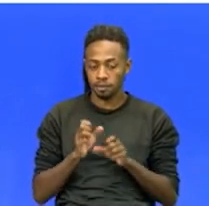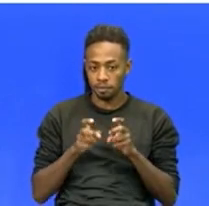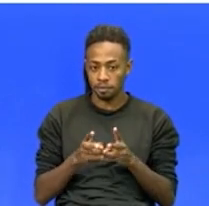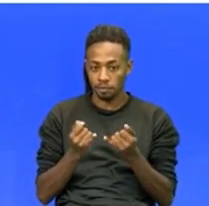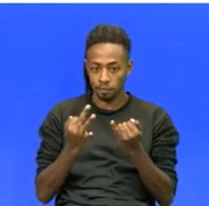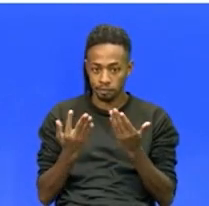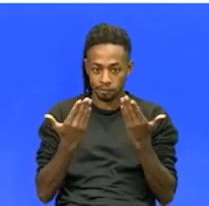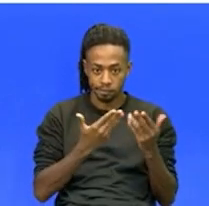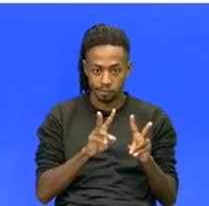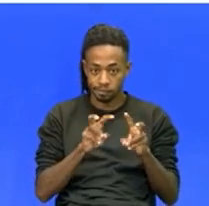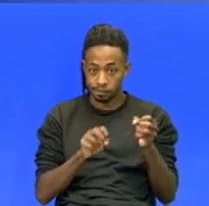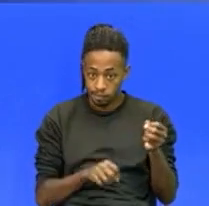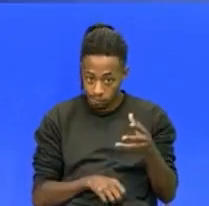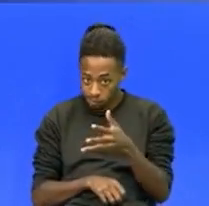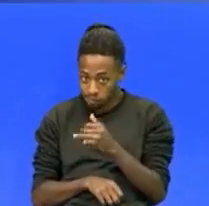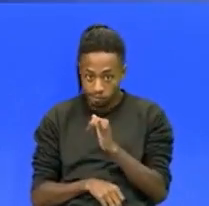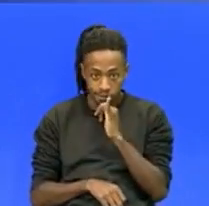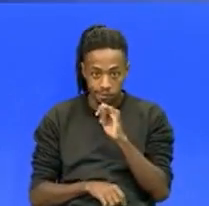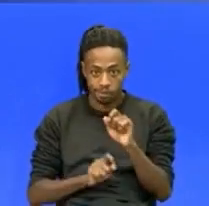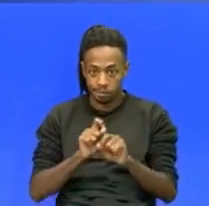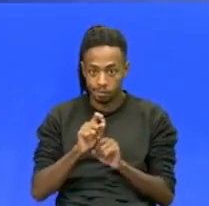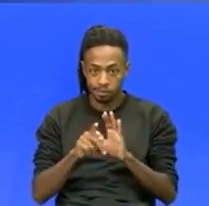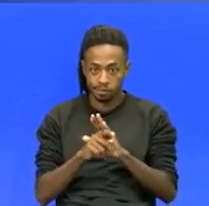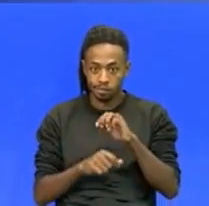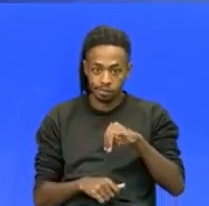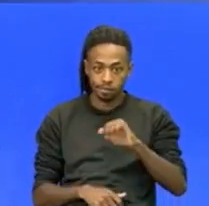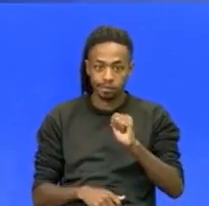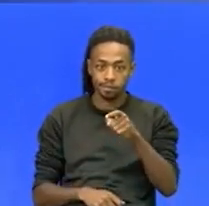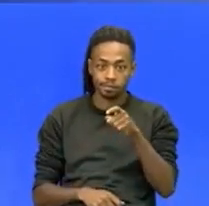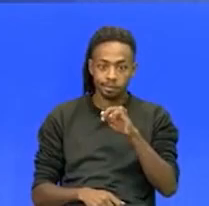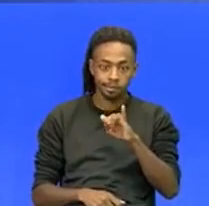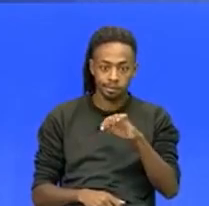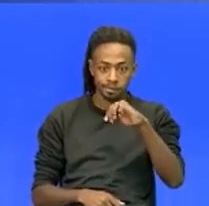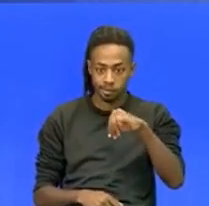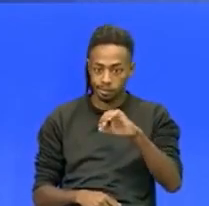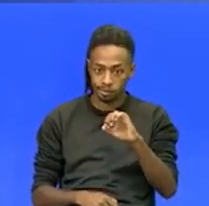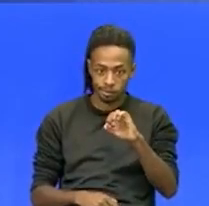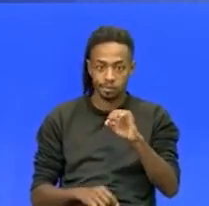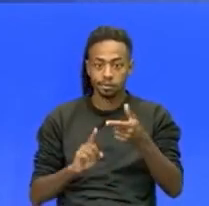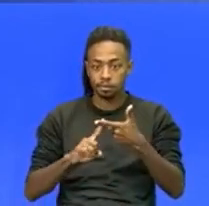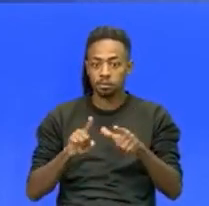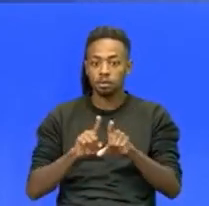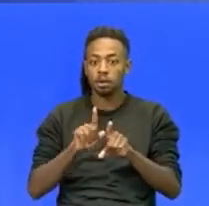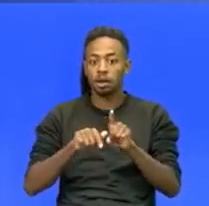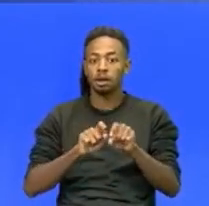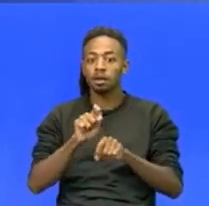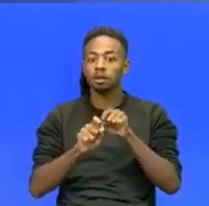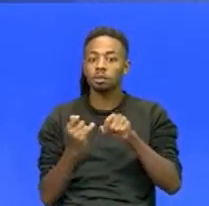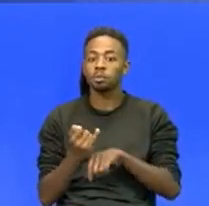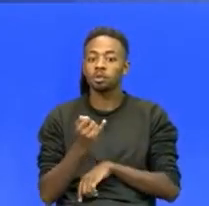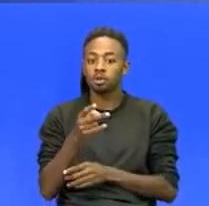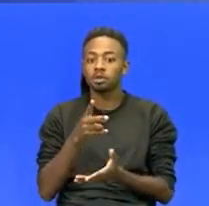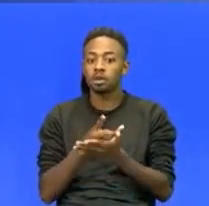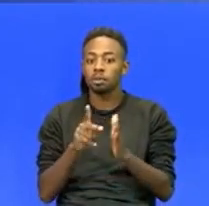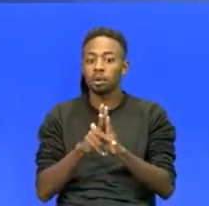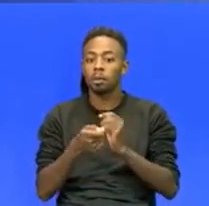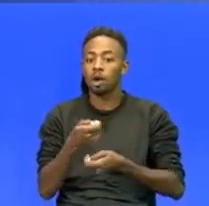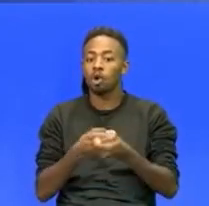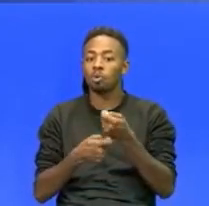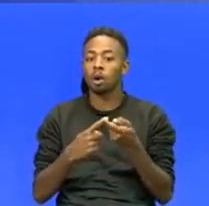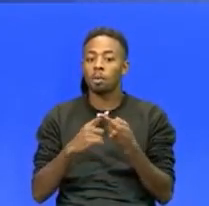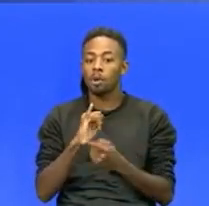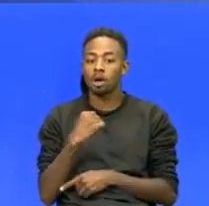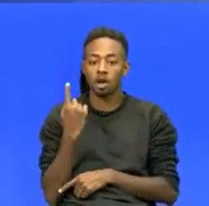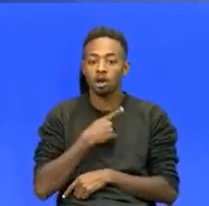Continuando. O assunto novo agora é máximos e mínimos. Máximos e mínimos é uma questão muito importante para situações de economia, onde a